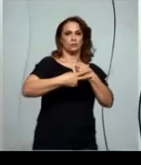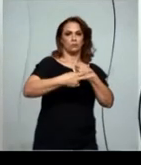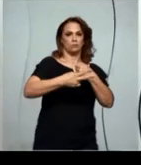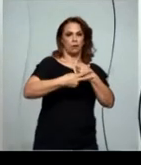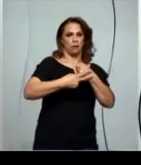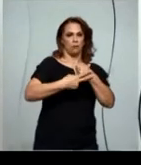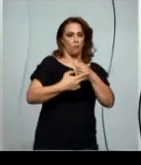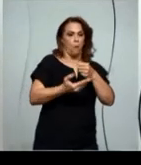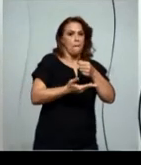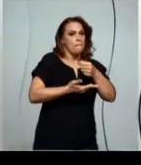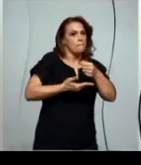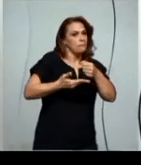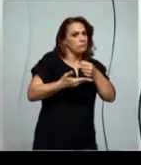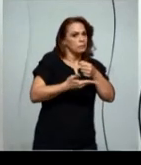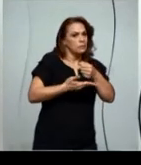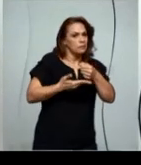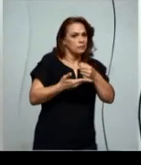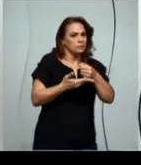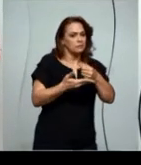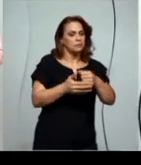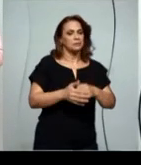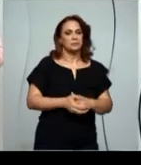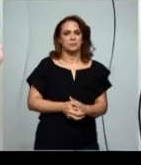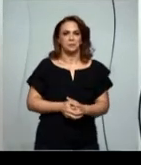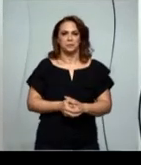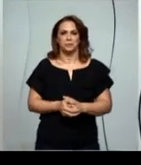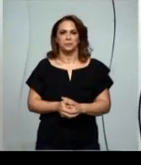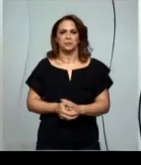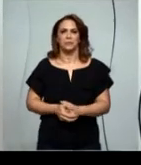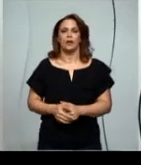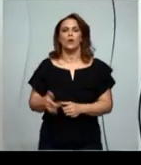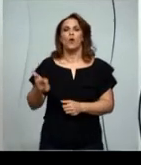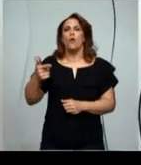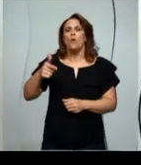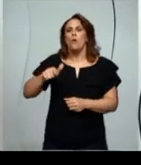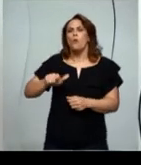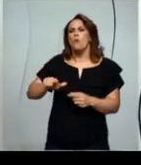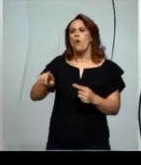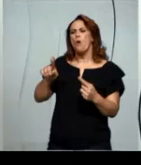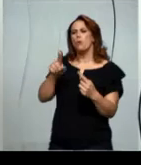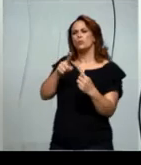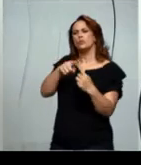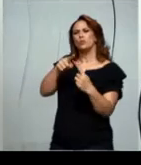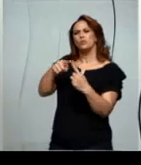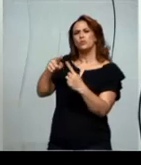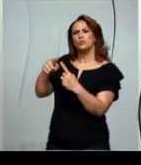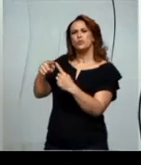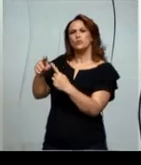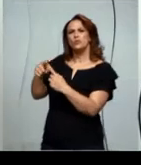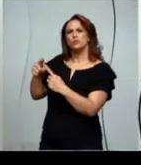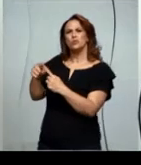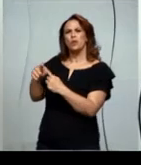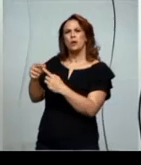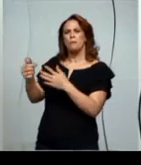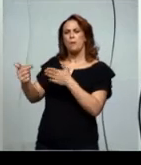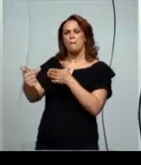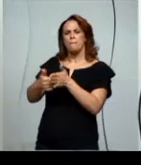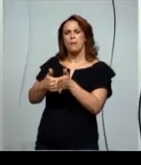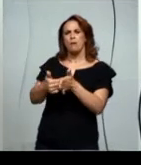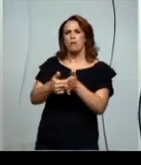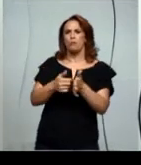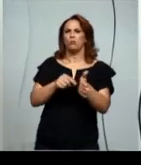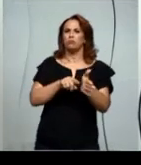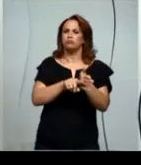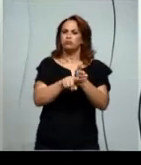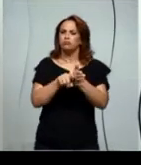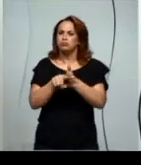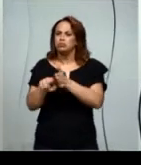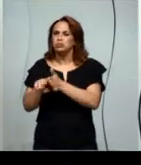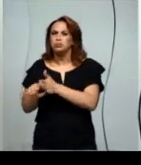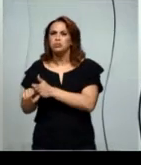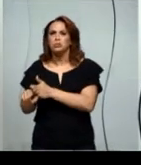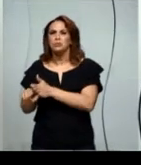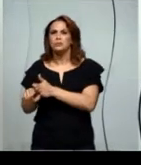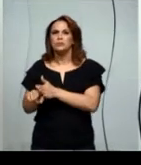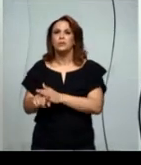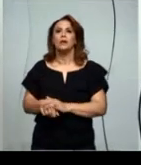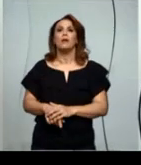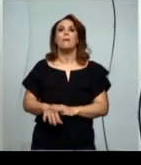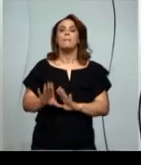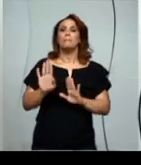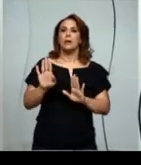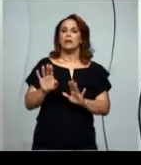outros tipos de pergunta, não só aquele tipo de pergunta que tu responde sim ou não, mas aquele tipo de pergunta que eu uso